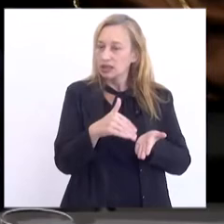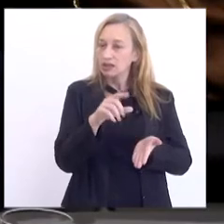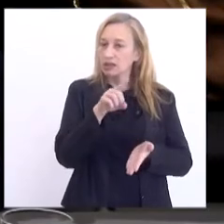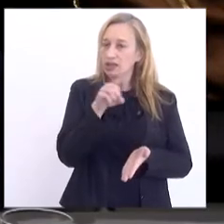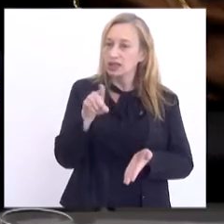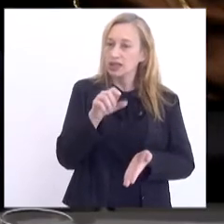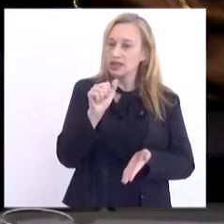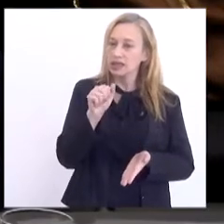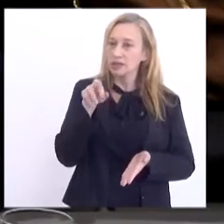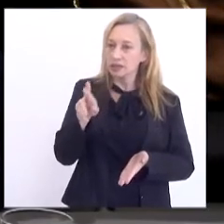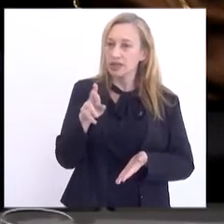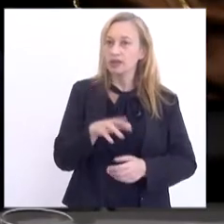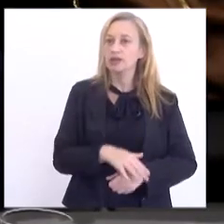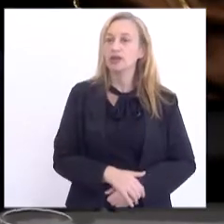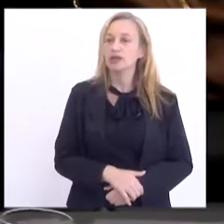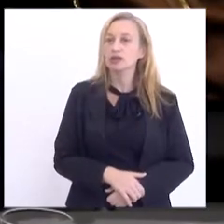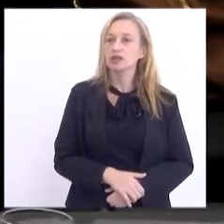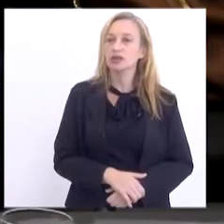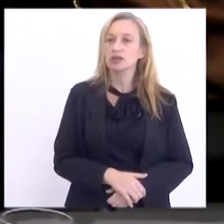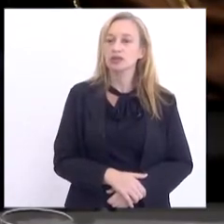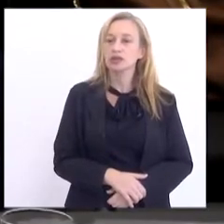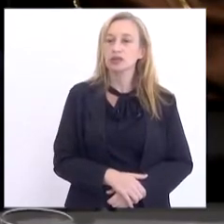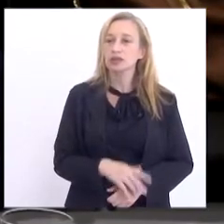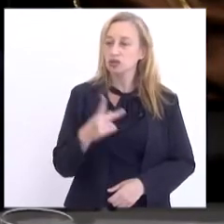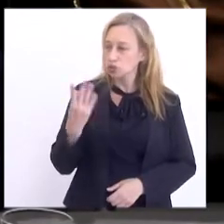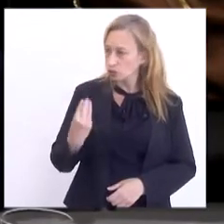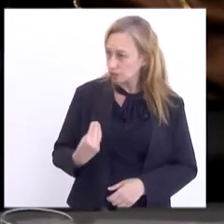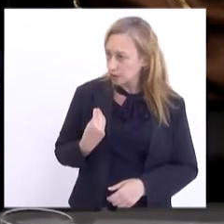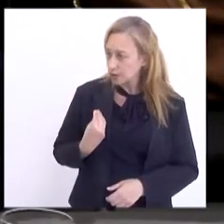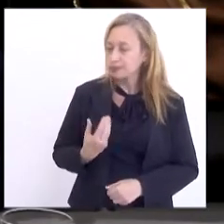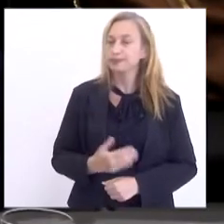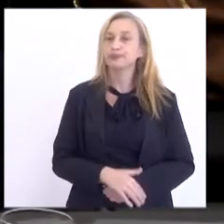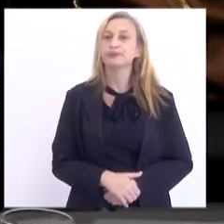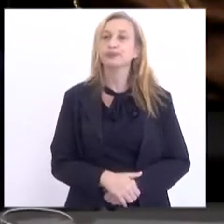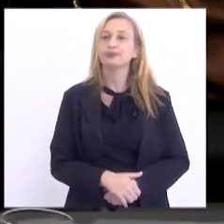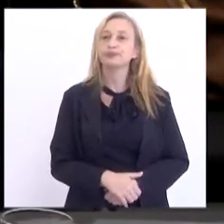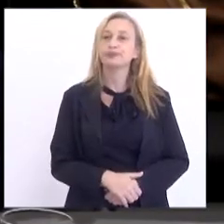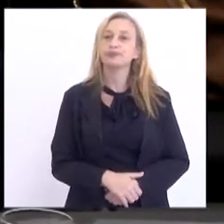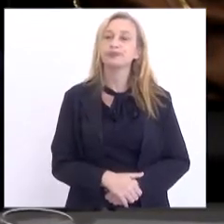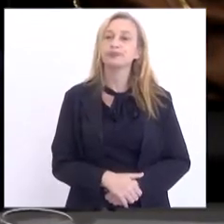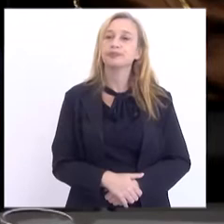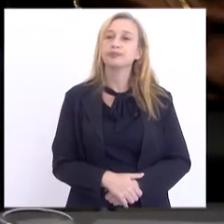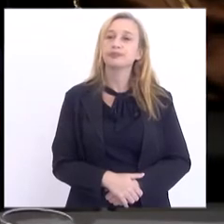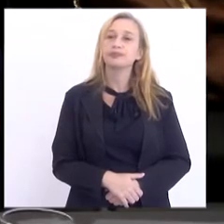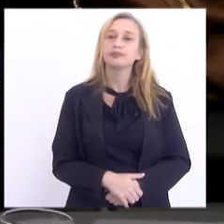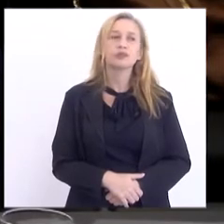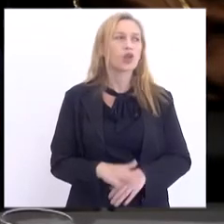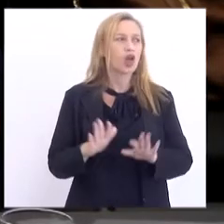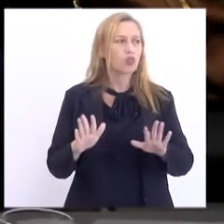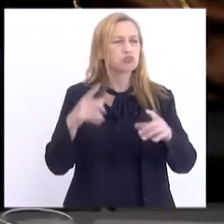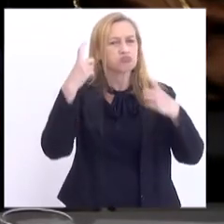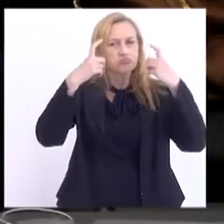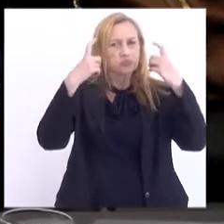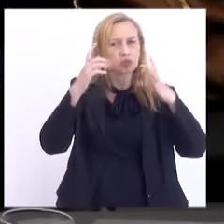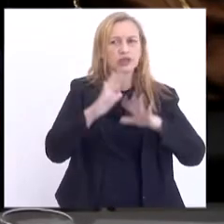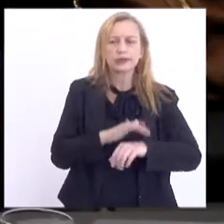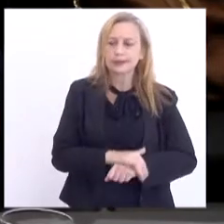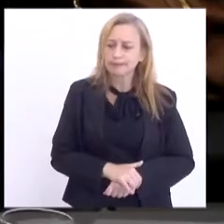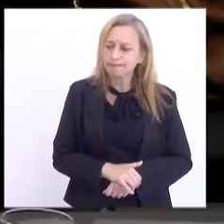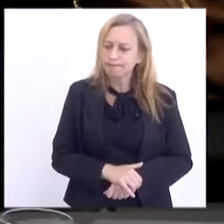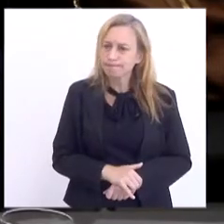amigos a presença de vossa senhoria pelo seguinte tem alguma coisa que me preocupou